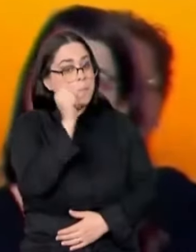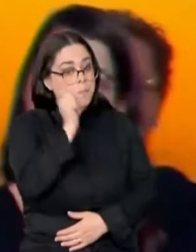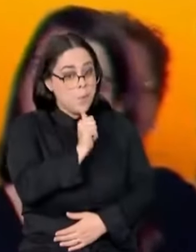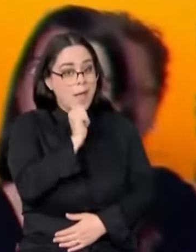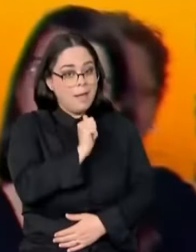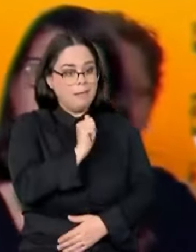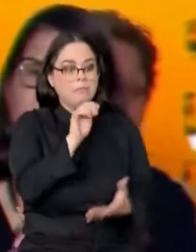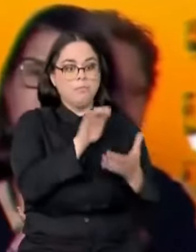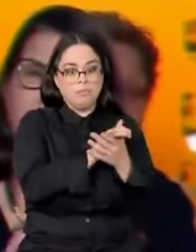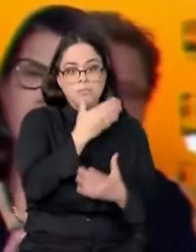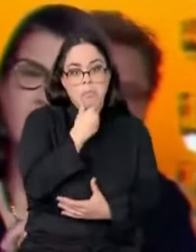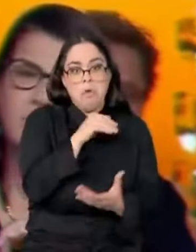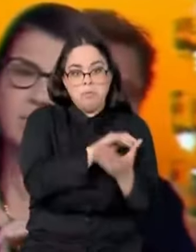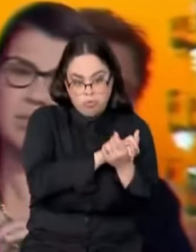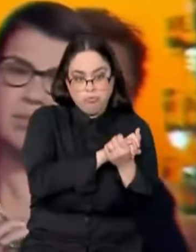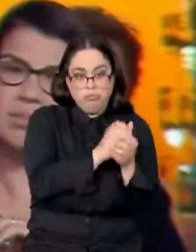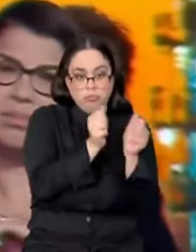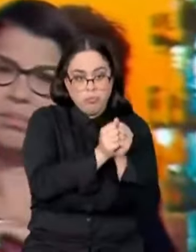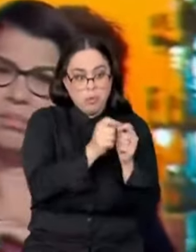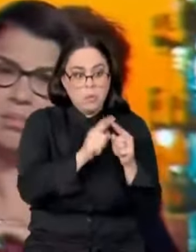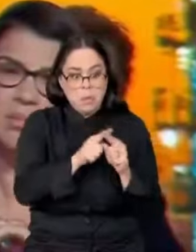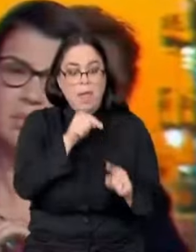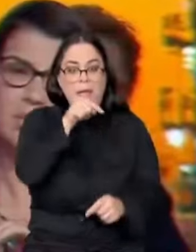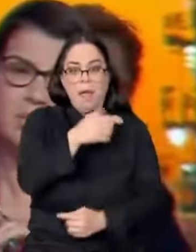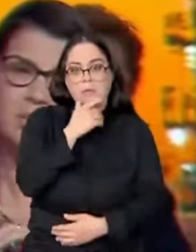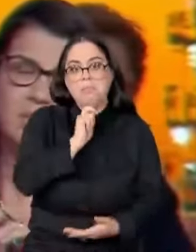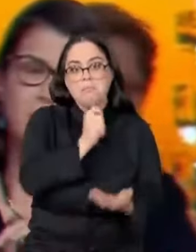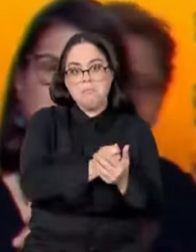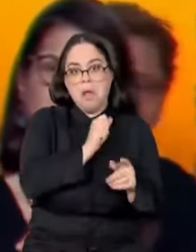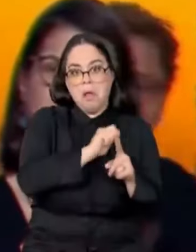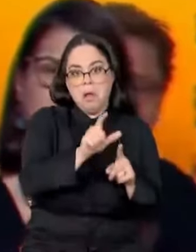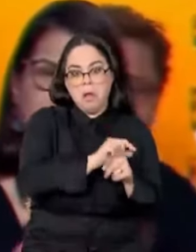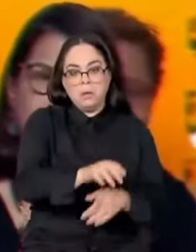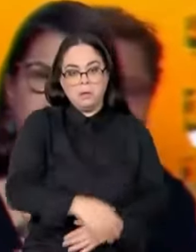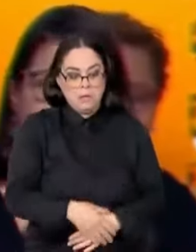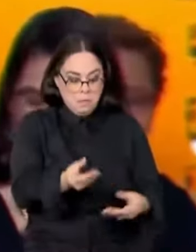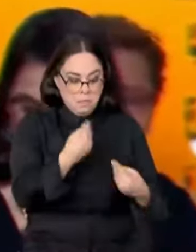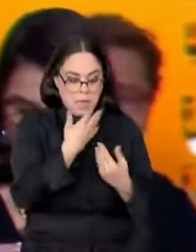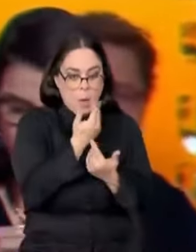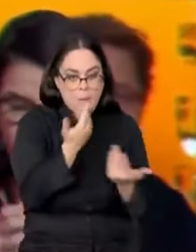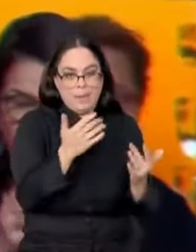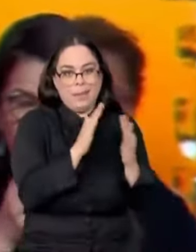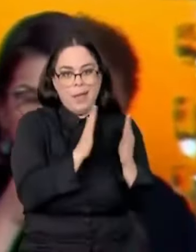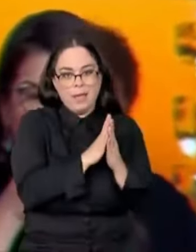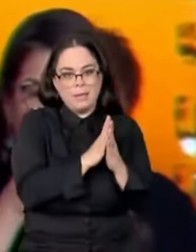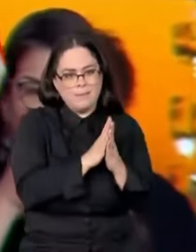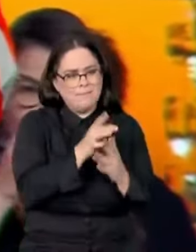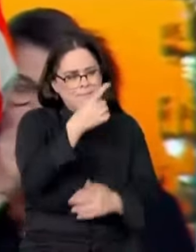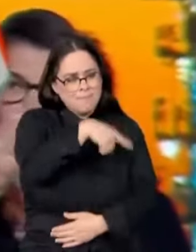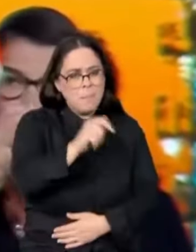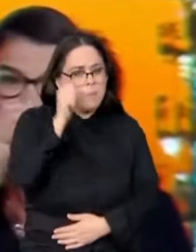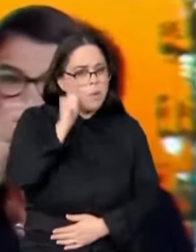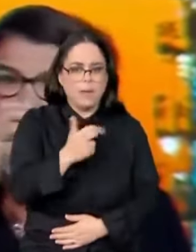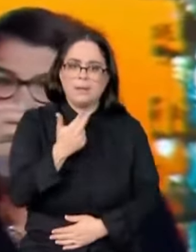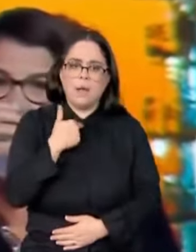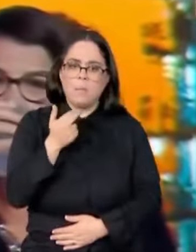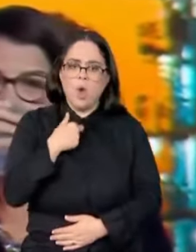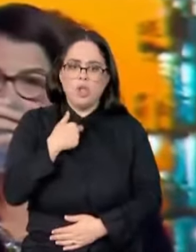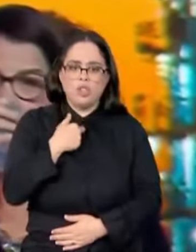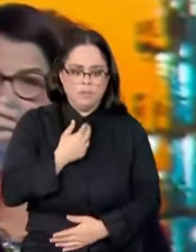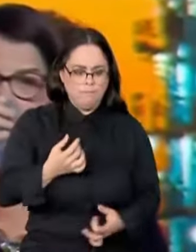que vivem com o marido porque o marido paga o aluguel. Eu vivo com o marido porque ele dá comida em casa. Nenhuma mulher pode vender a